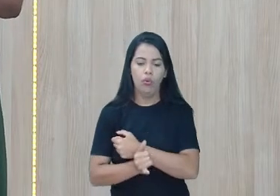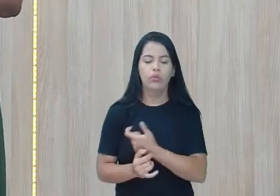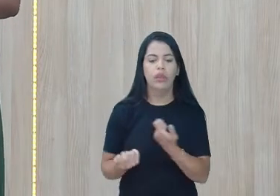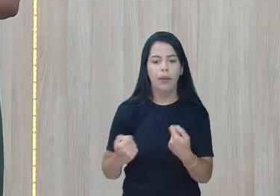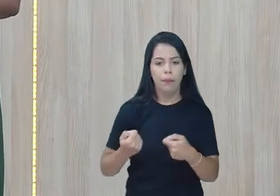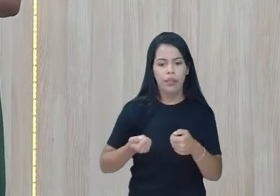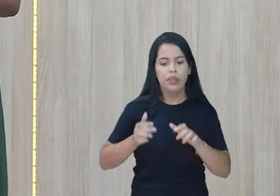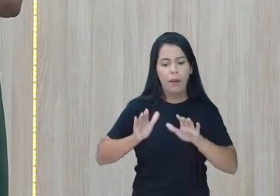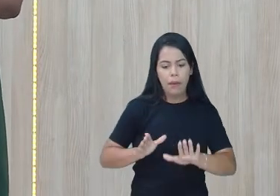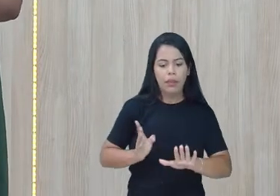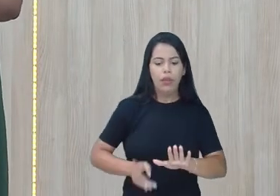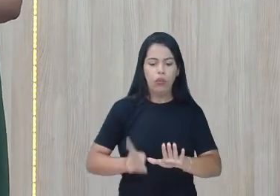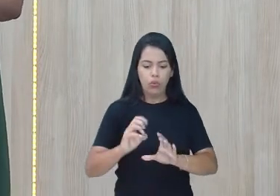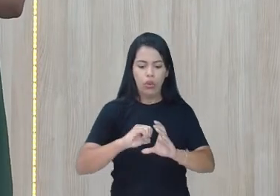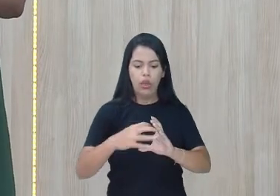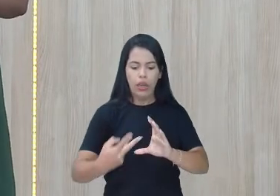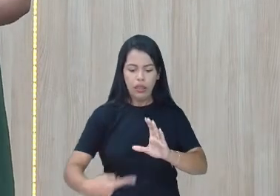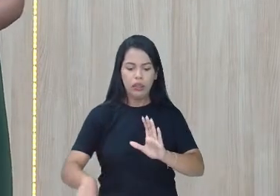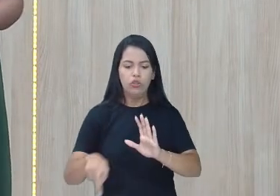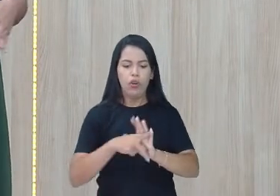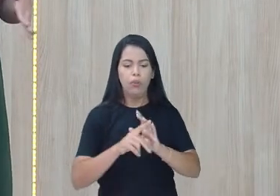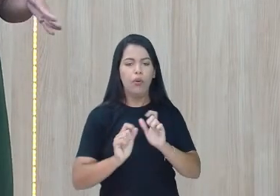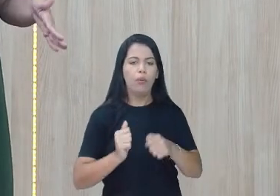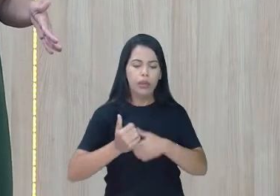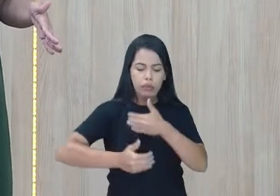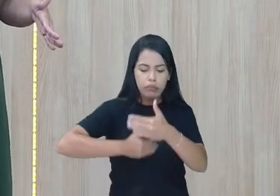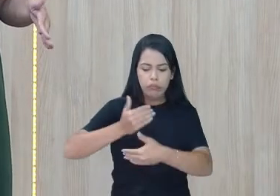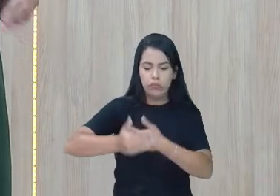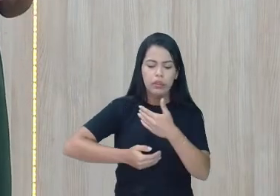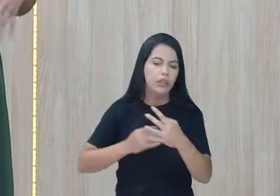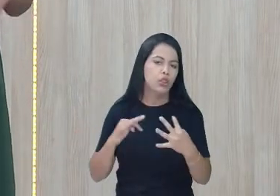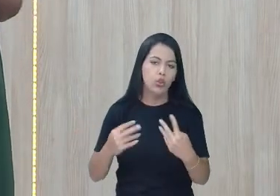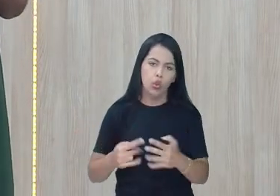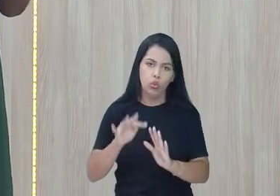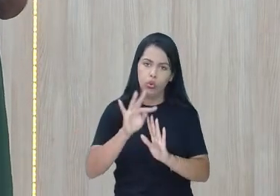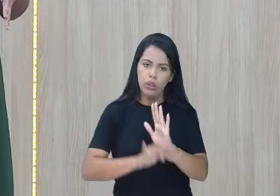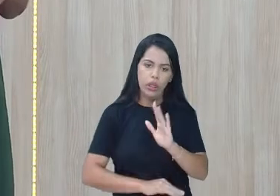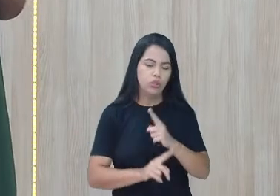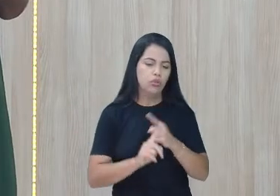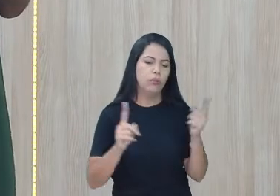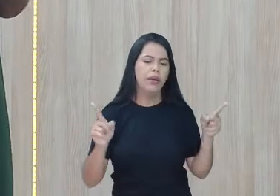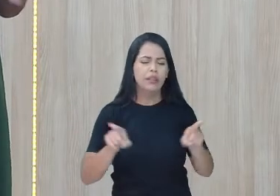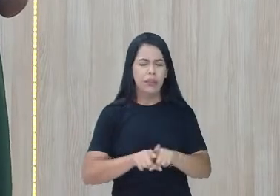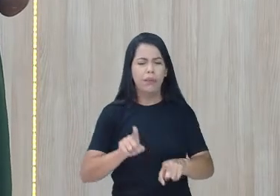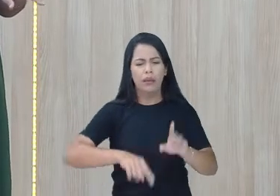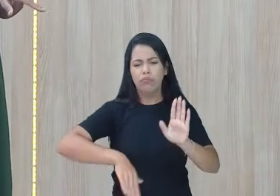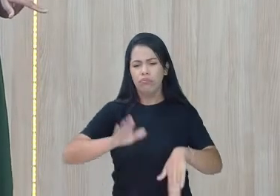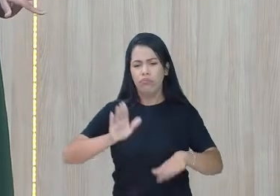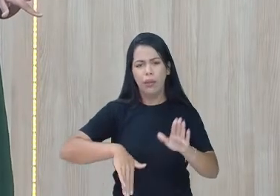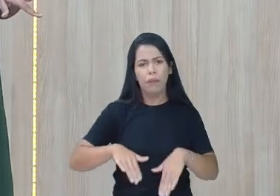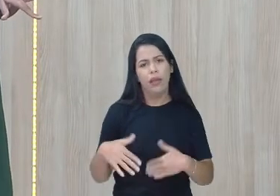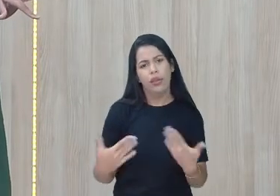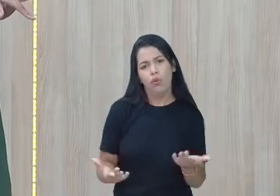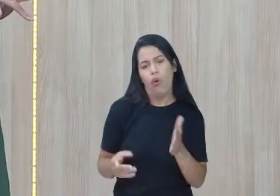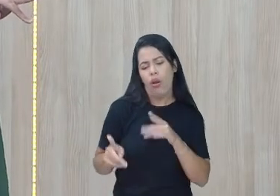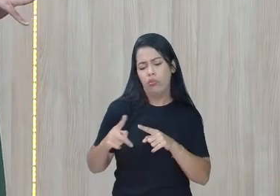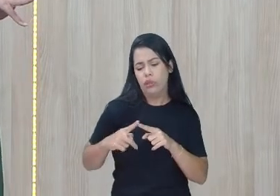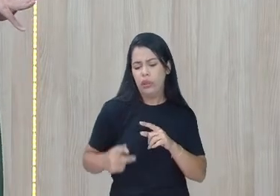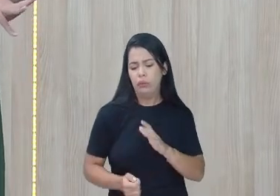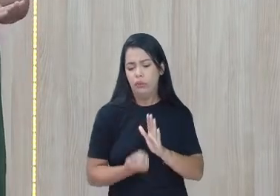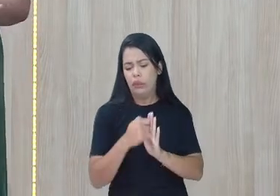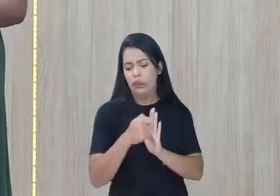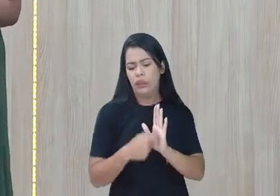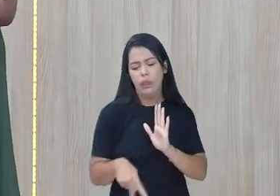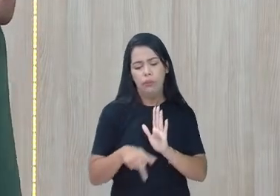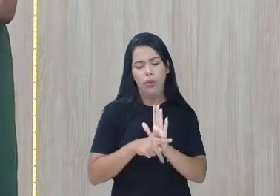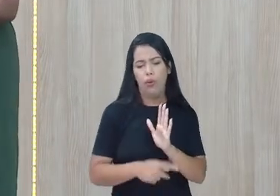dessas características, um tipo de texto, ao longo de toda a crônica. Mas isso também pode variar, depender da estilística de cada autor, tá